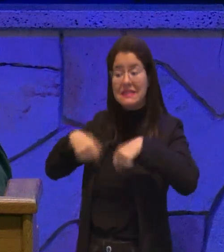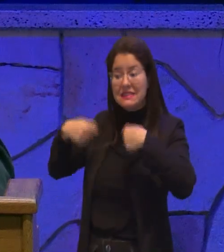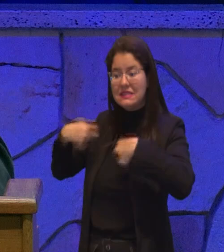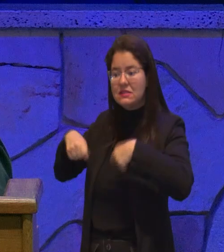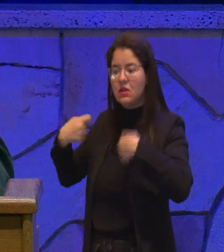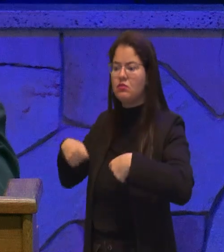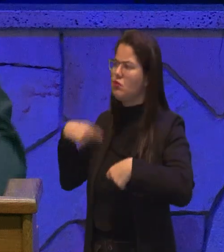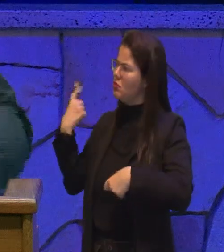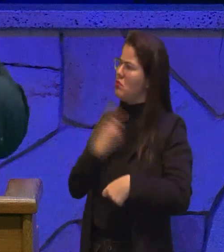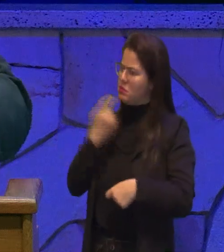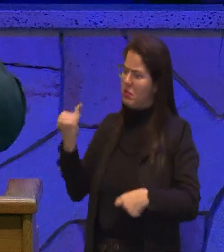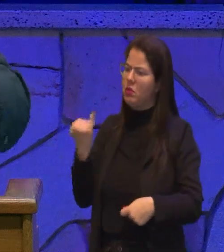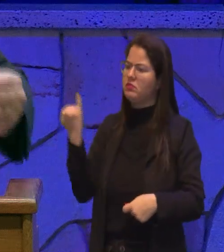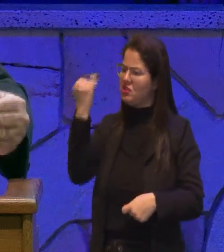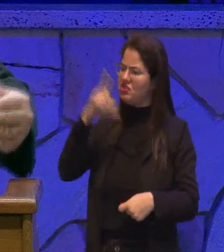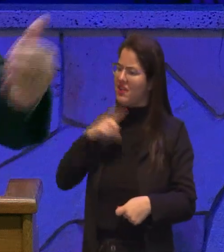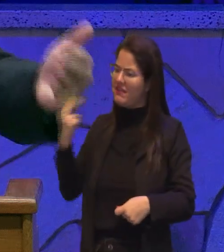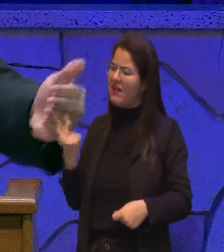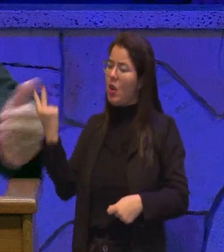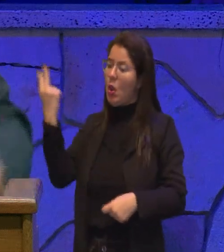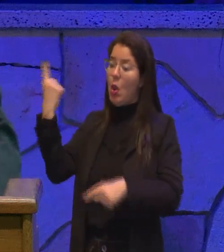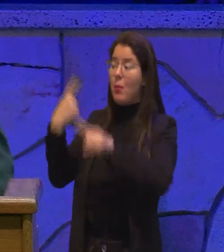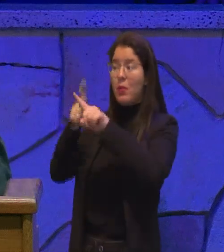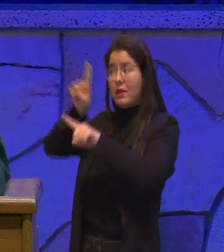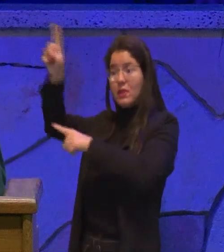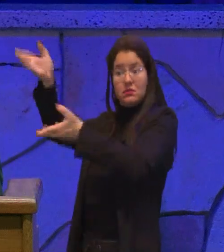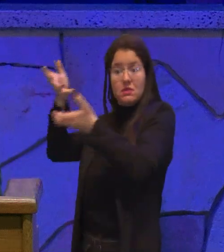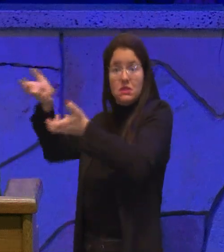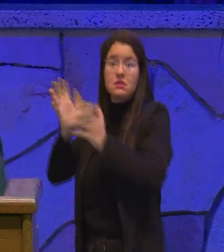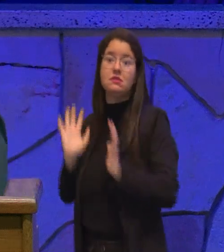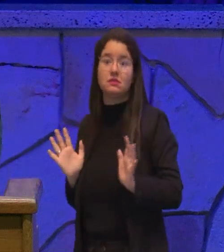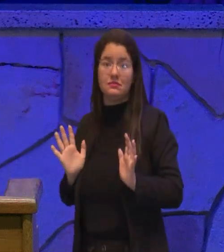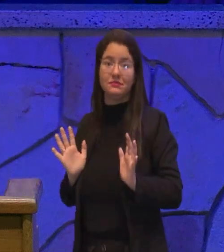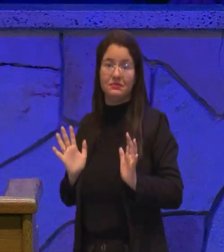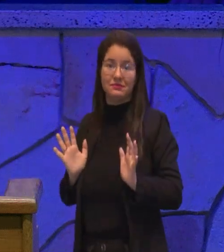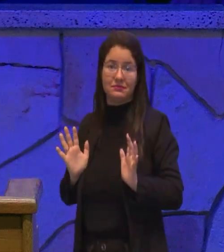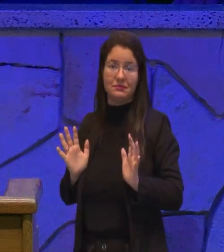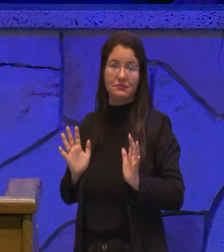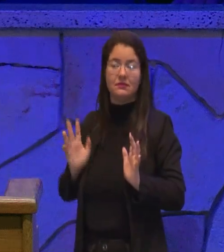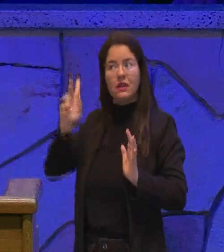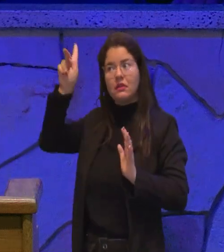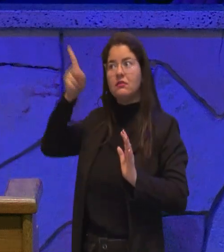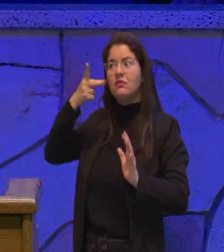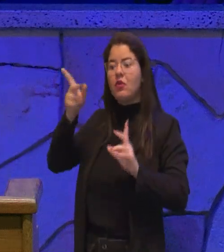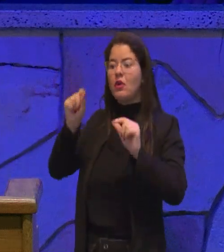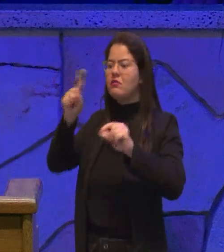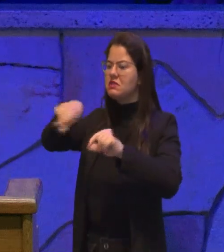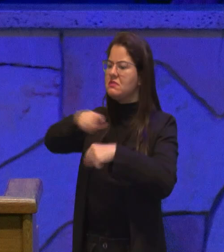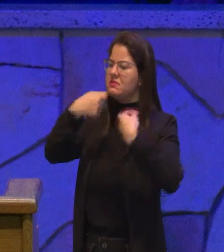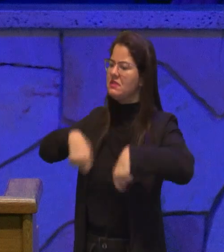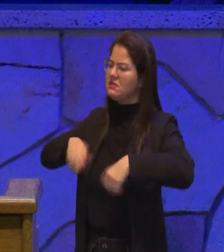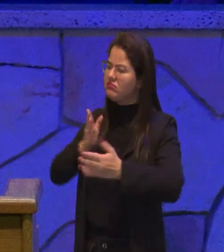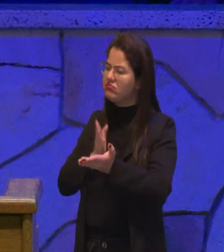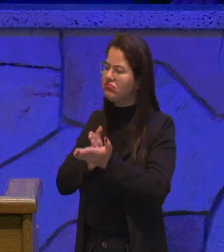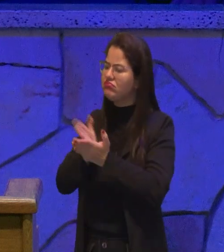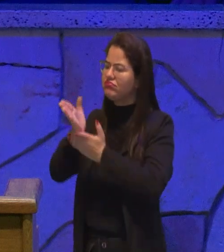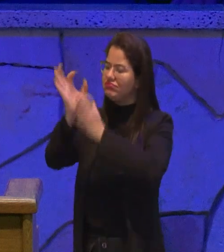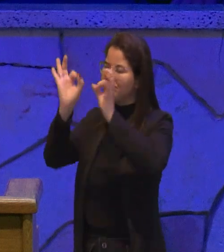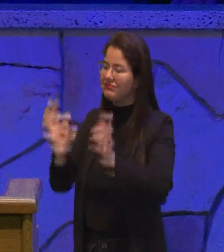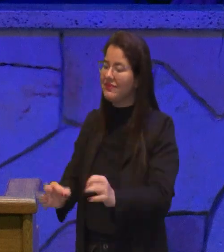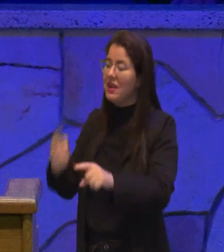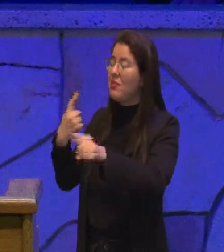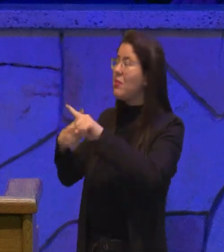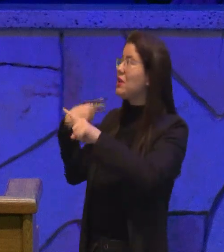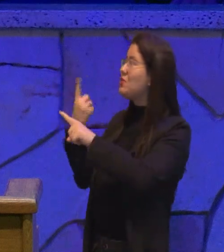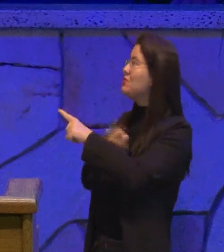querem, mas porque assim Deus determinou. Andeis com dignidade, por quê? Porque Ele imprimiu em nós.